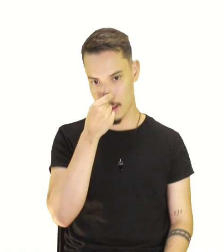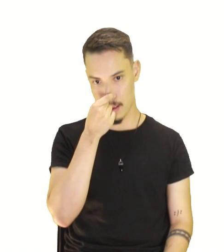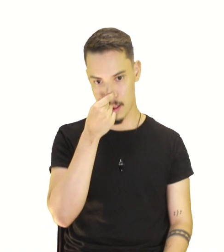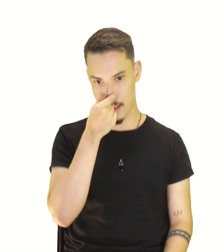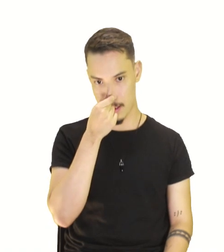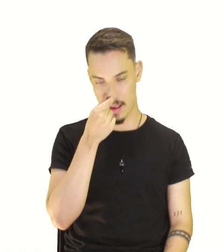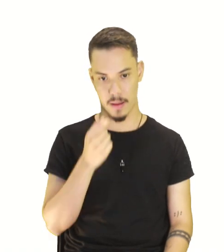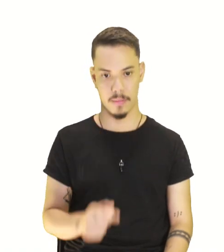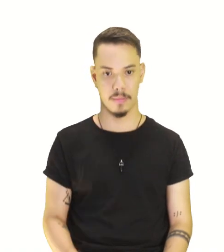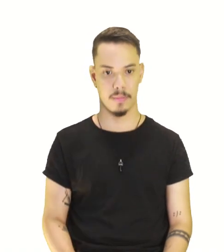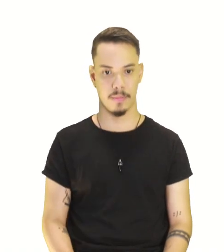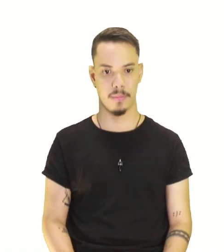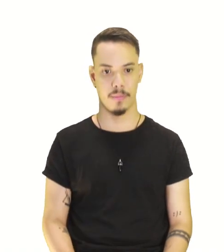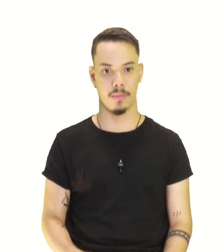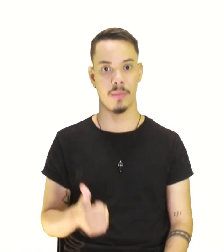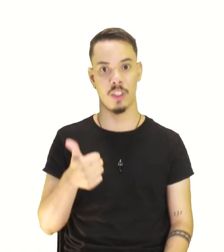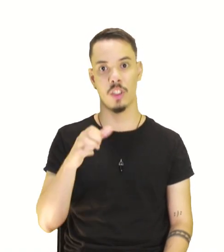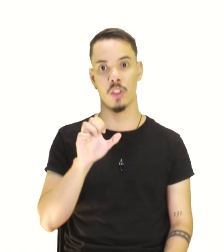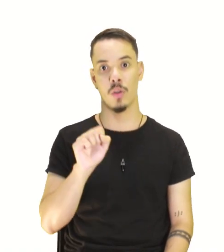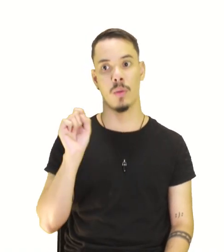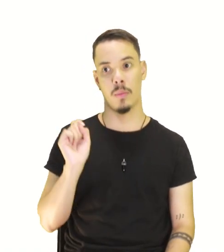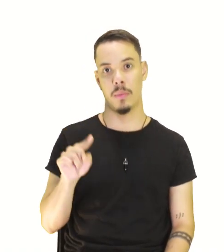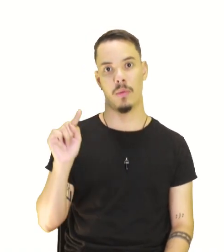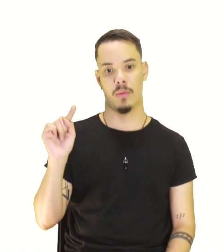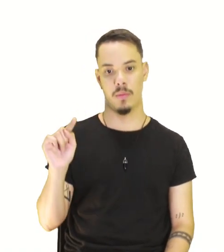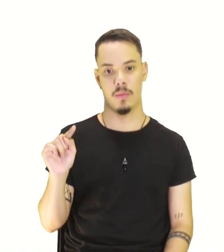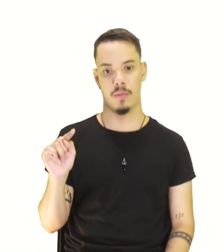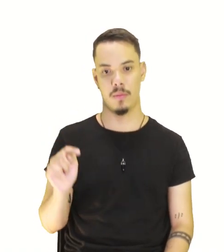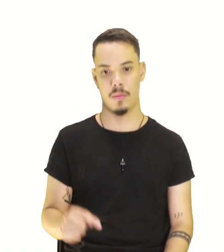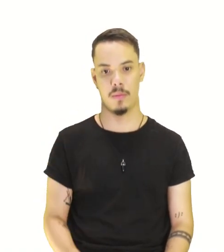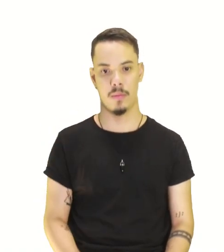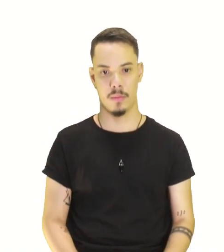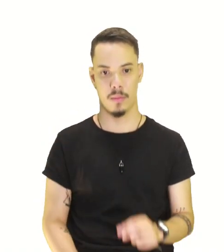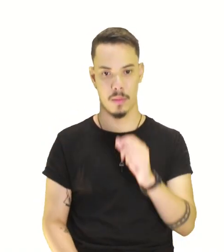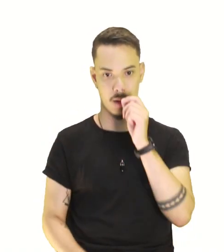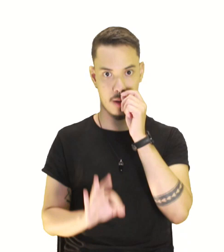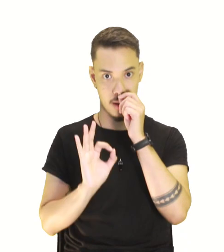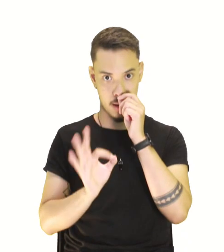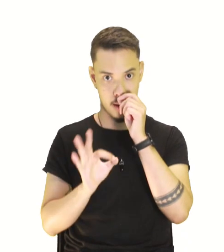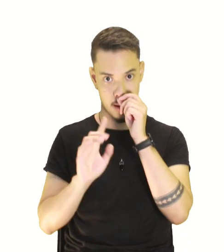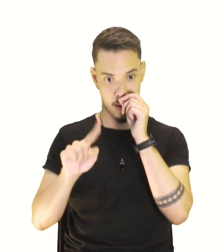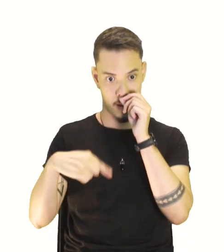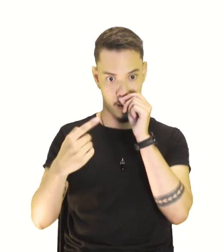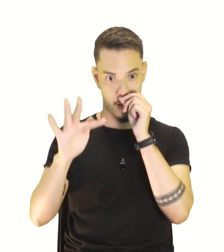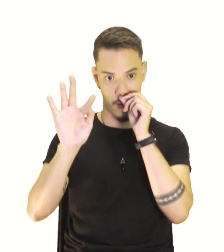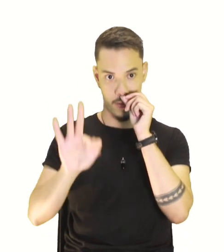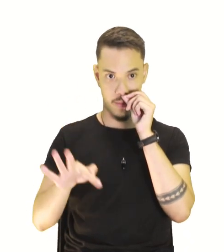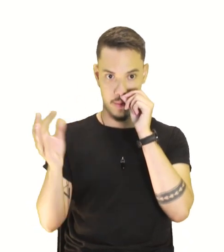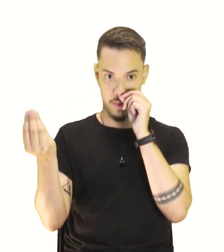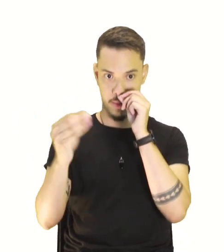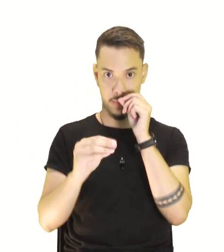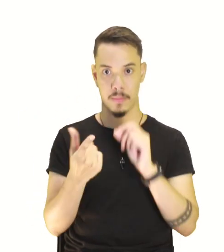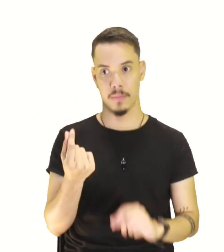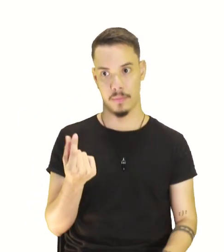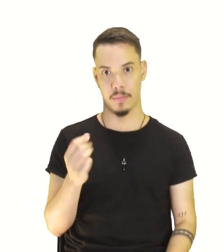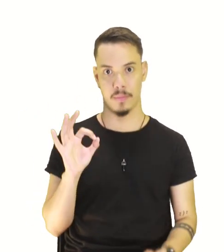Isso mesmo. Então, 18 mil, né? A parte monetária aqui a gente pode colocar só no final, tá bom?